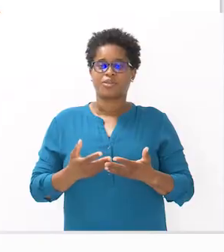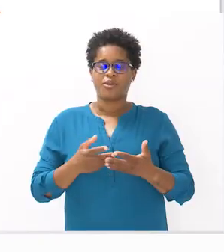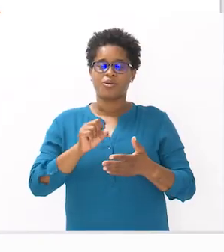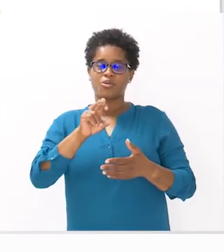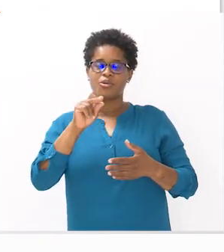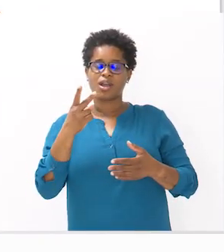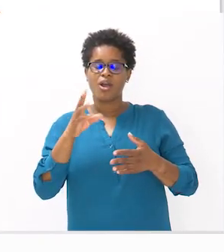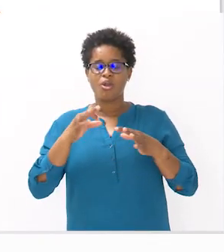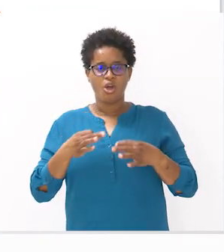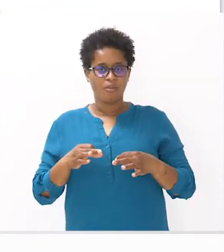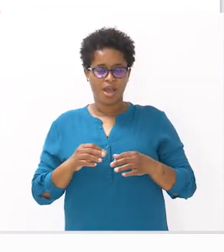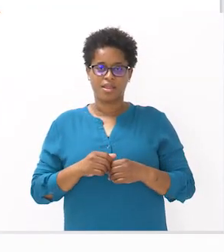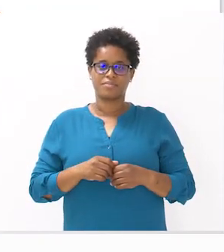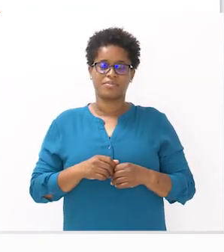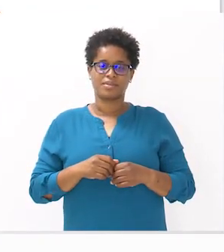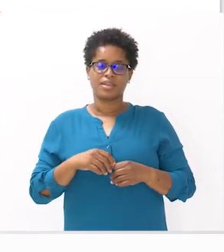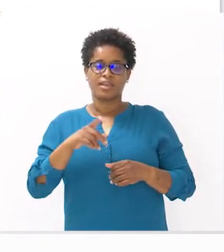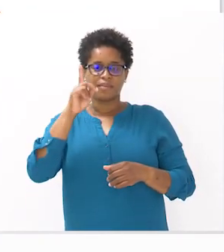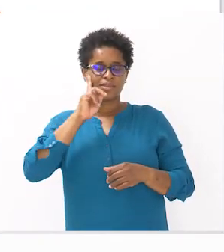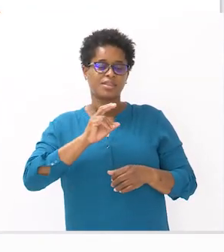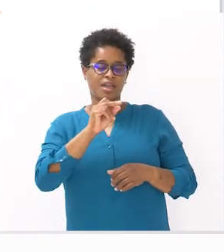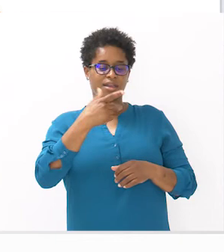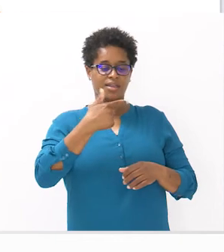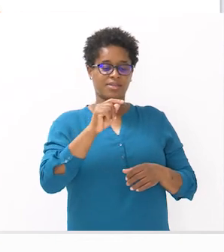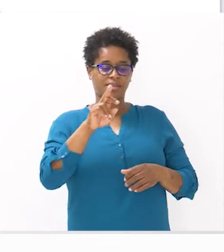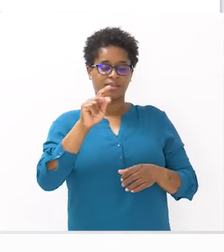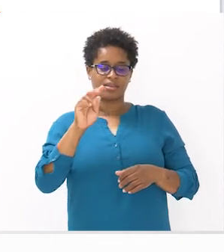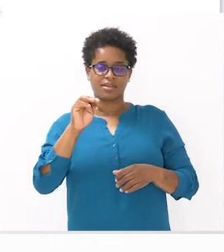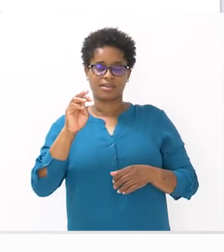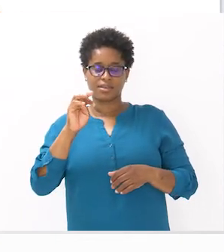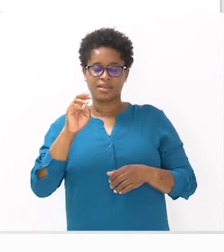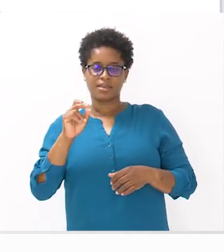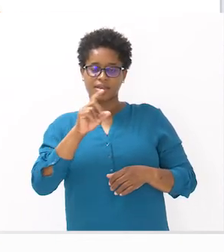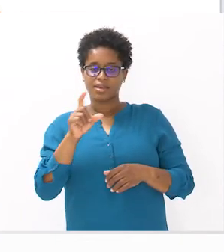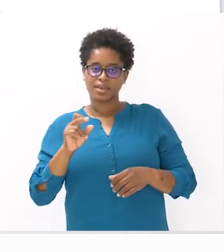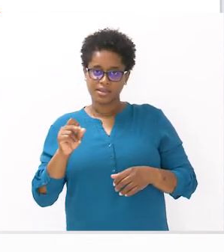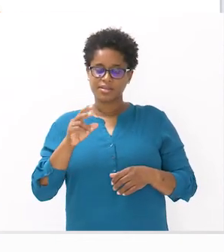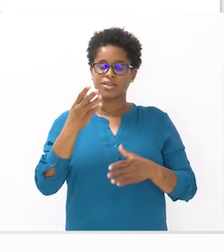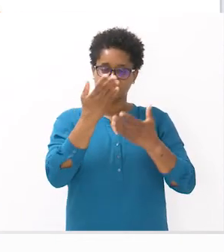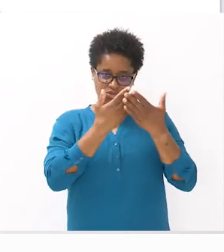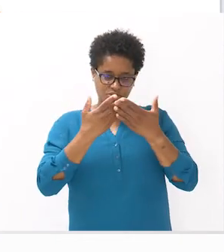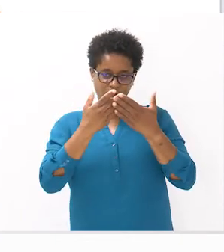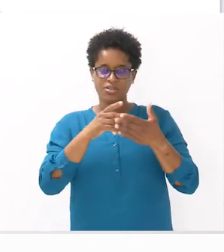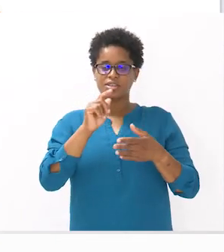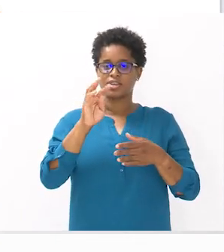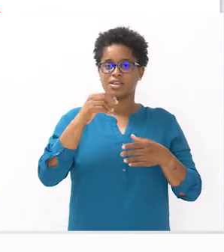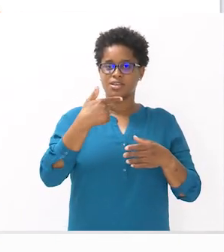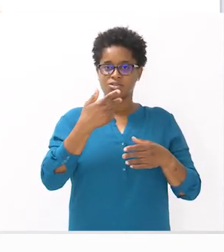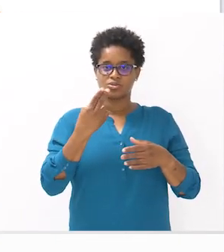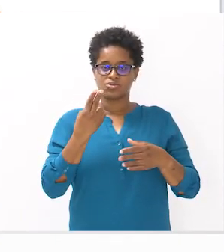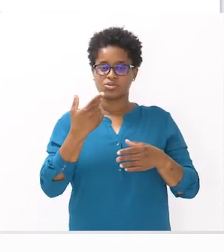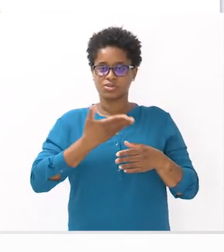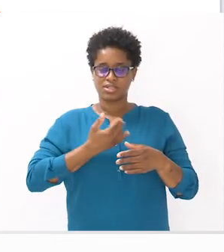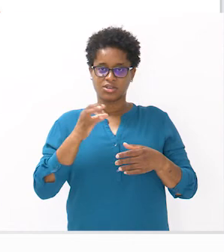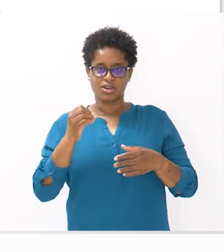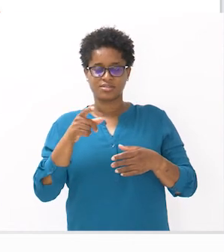grau normal, a Teresa é estudiosa. Isso, o adjetivo está no grau